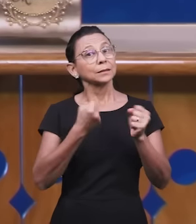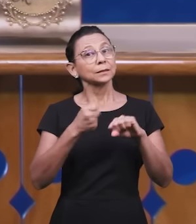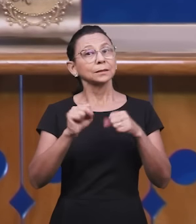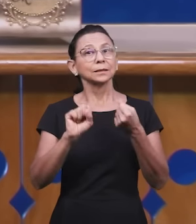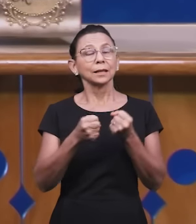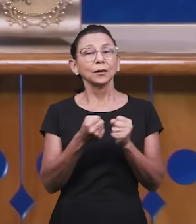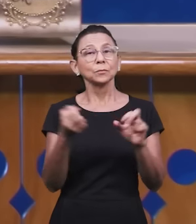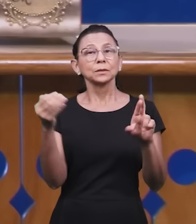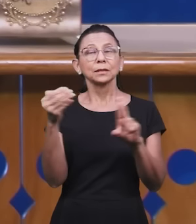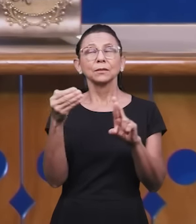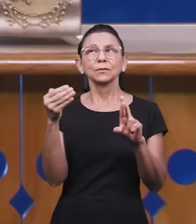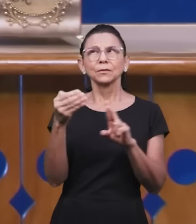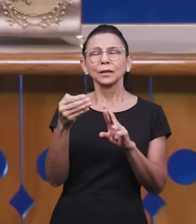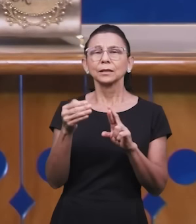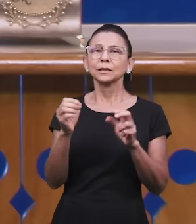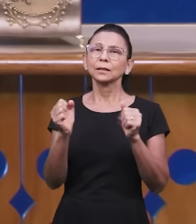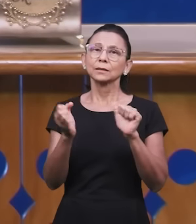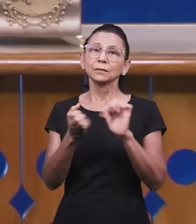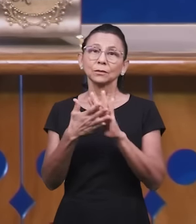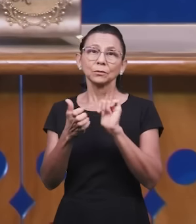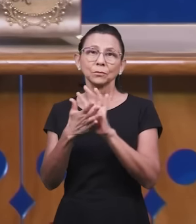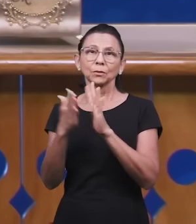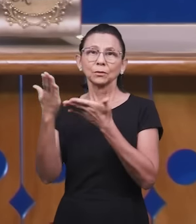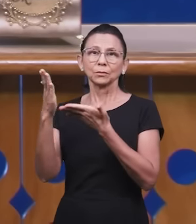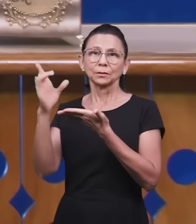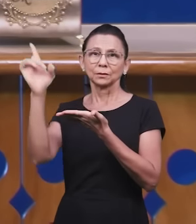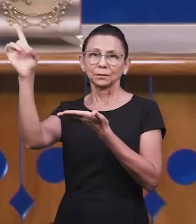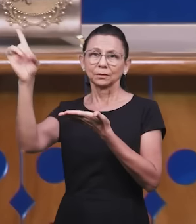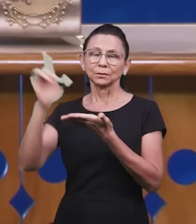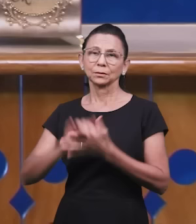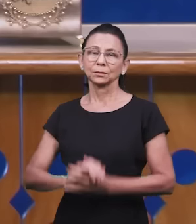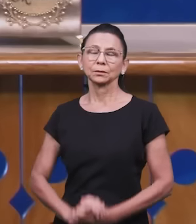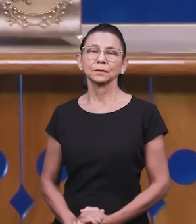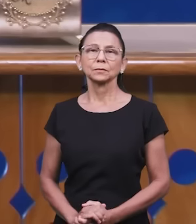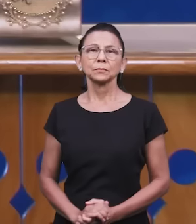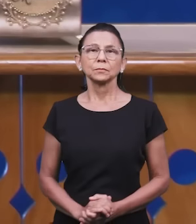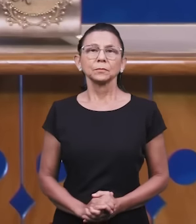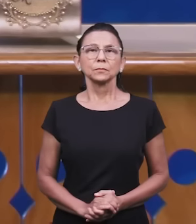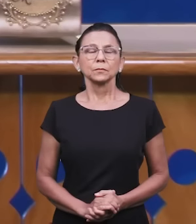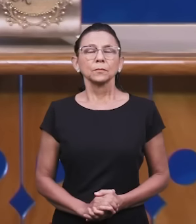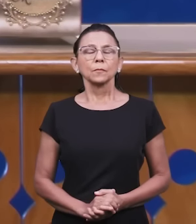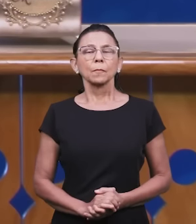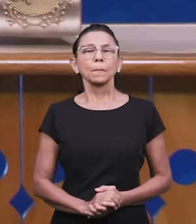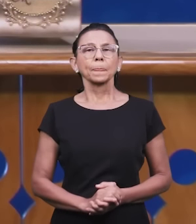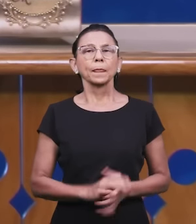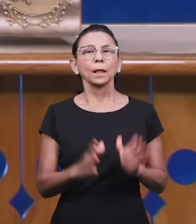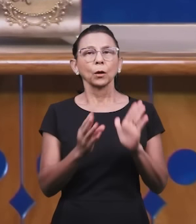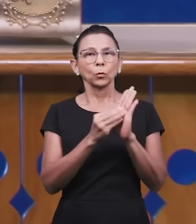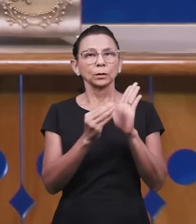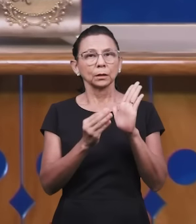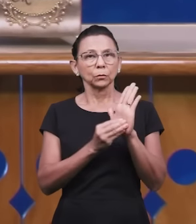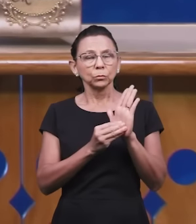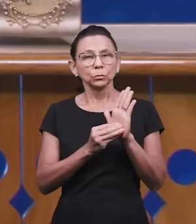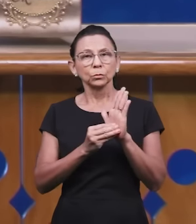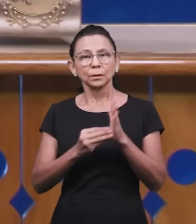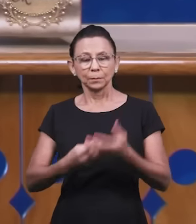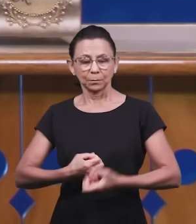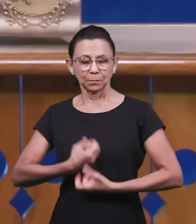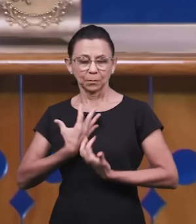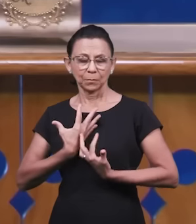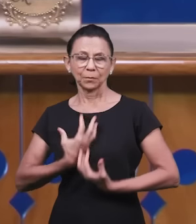de adoração, glorificação ao Senhor. E o salmo ele tem um conteúdo poético. Nós vemos